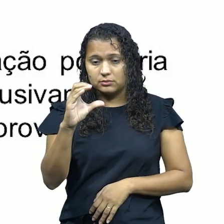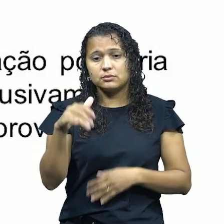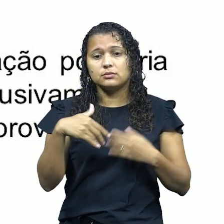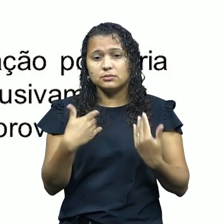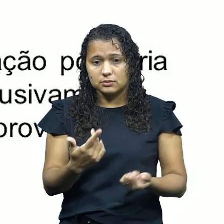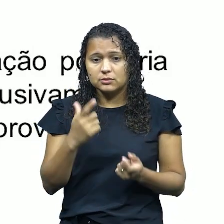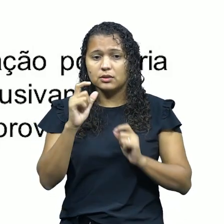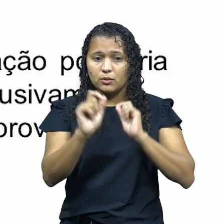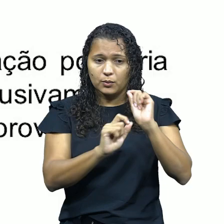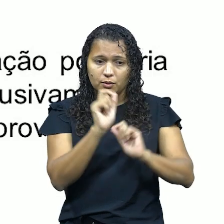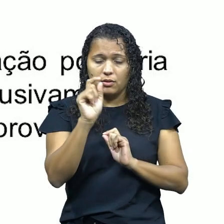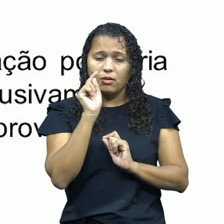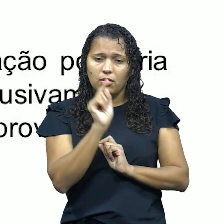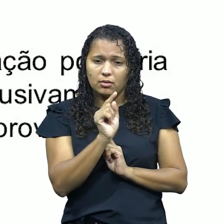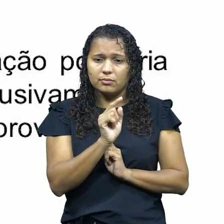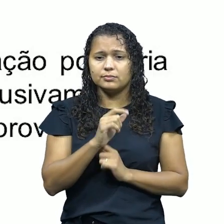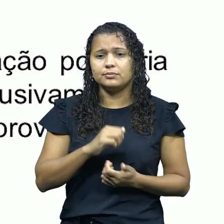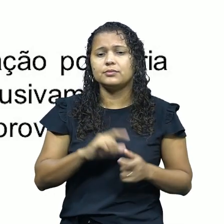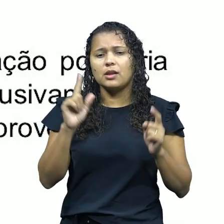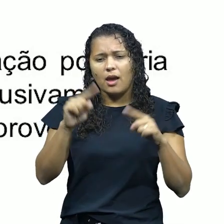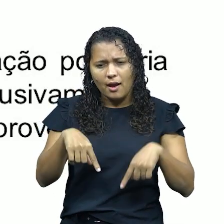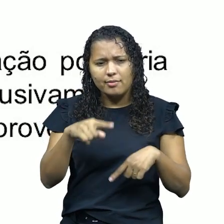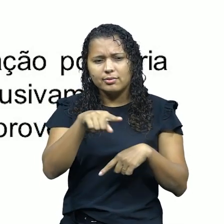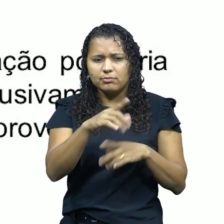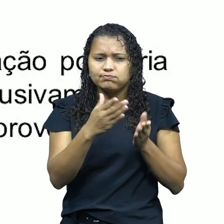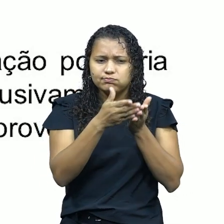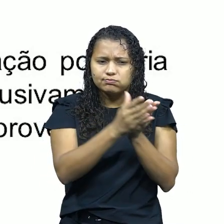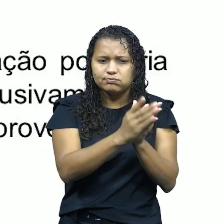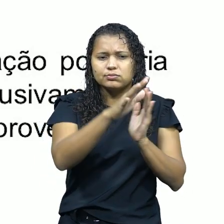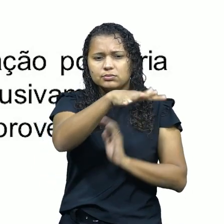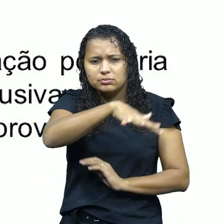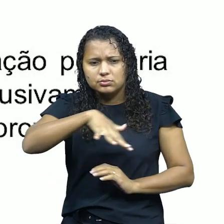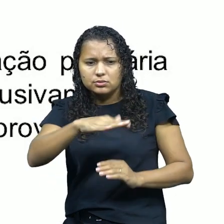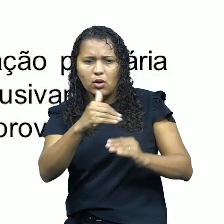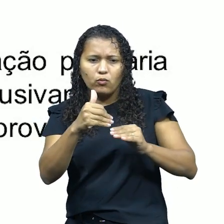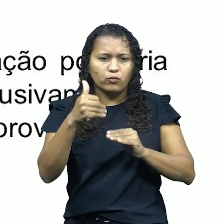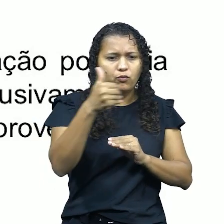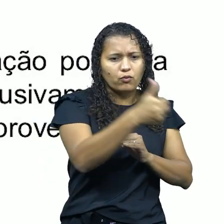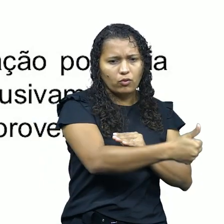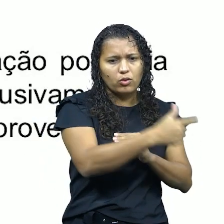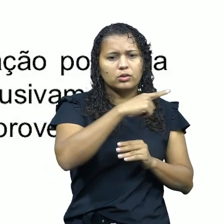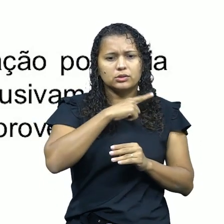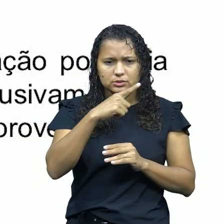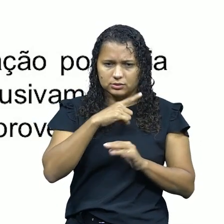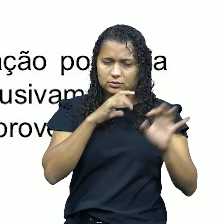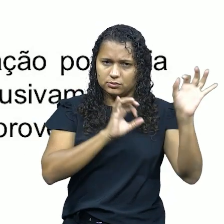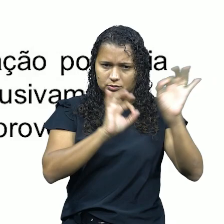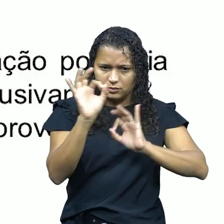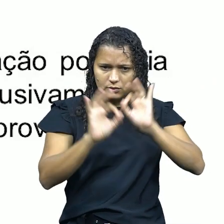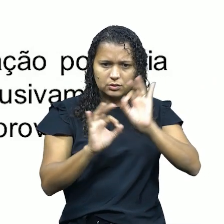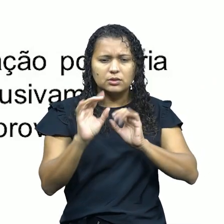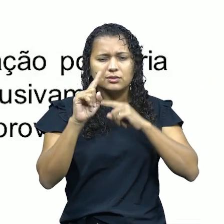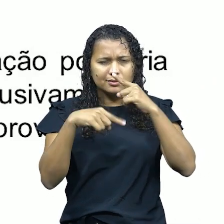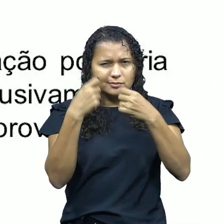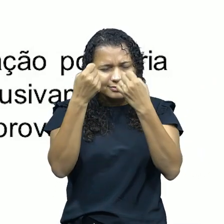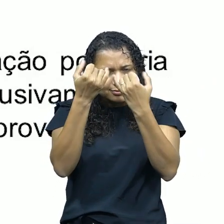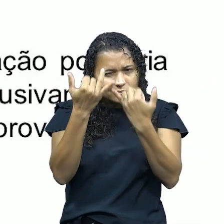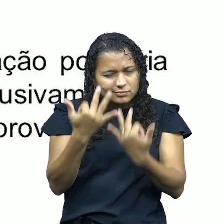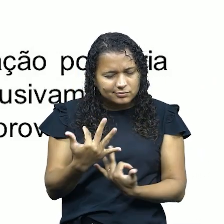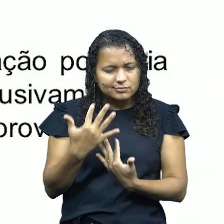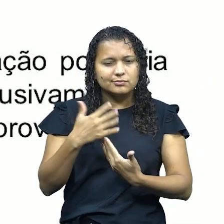carga, ETC, né? Ela é uma instalação portuária situada fora da área do porto organizado, eu vou falar ainda do